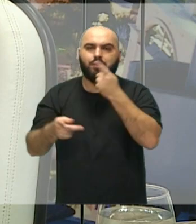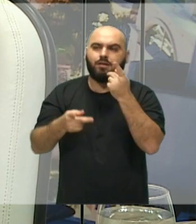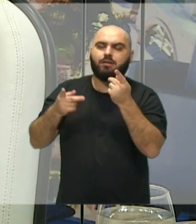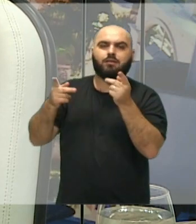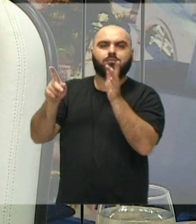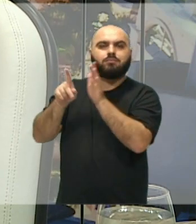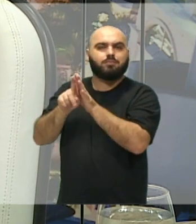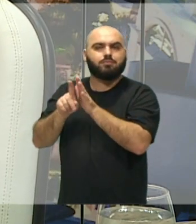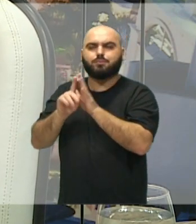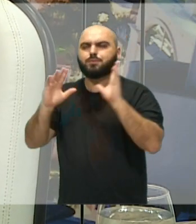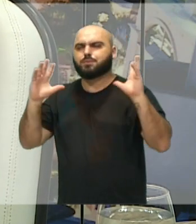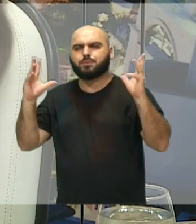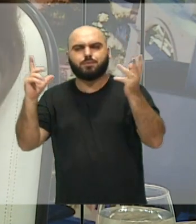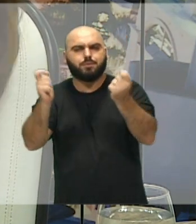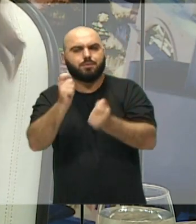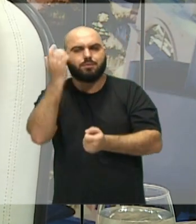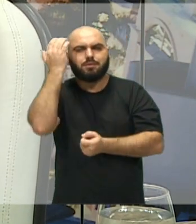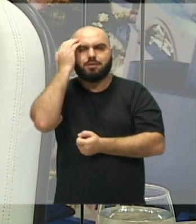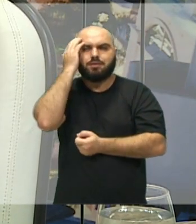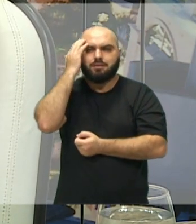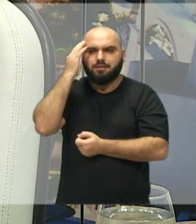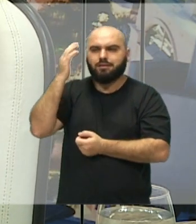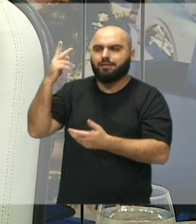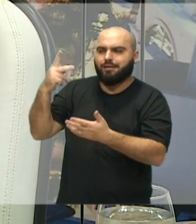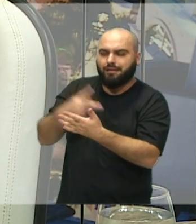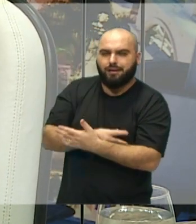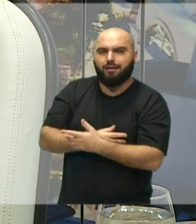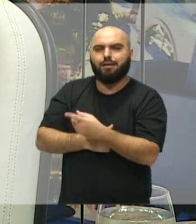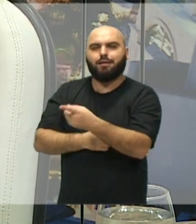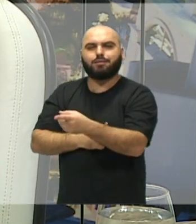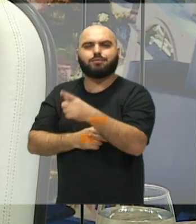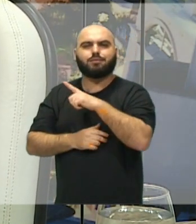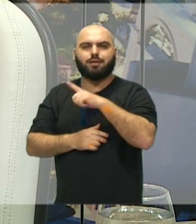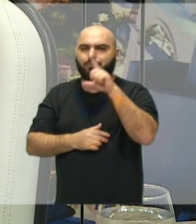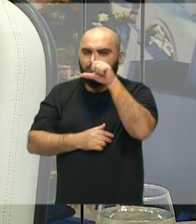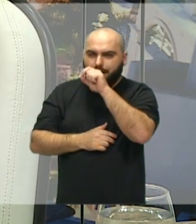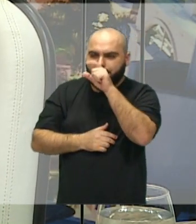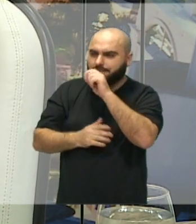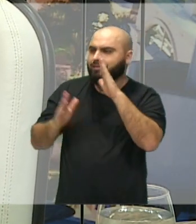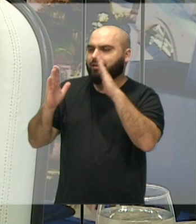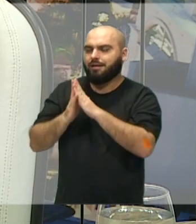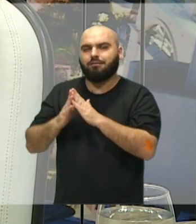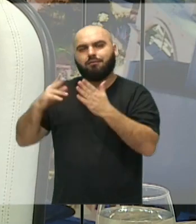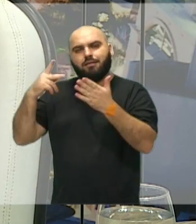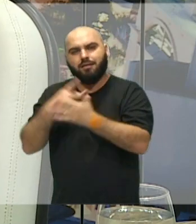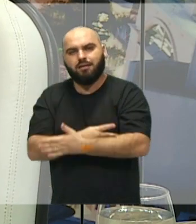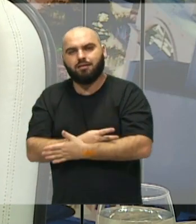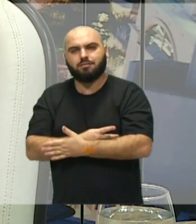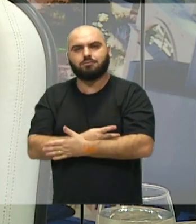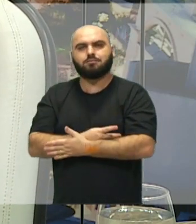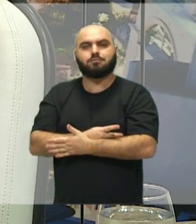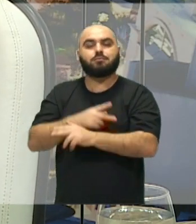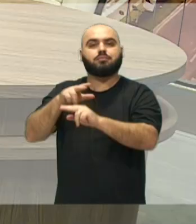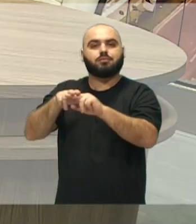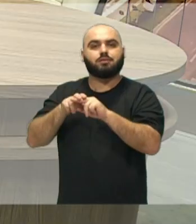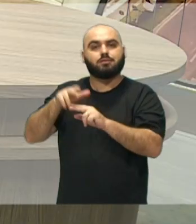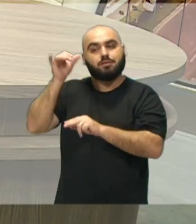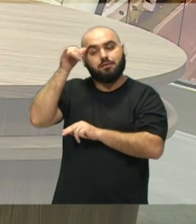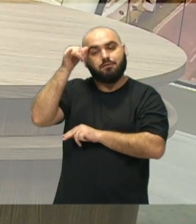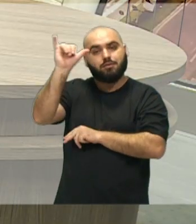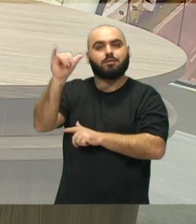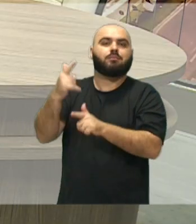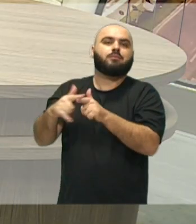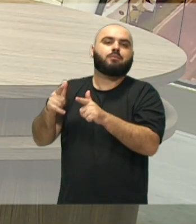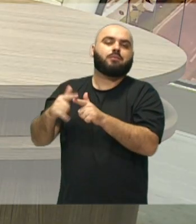todo mundo entender de que não é bacana ter, né, um pássaro, então ela vai diminuindo a pressão pelo tráfico, né? Isso é uma